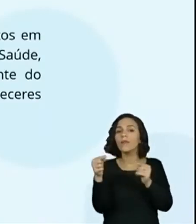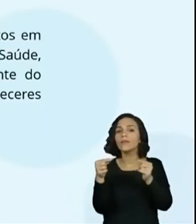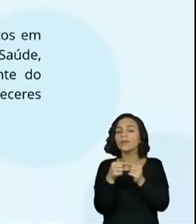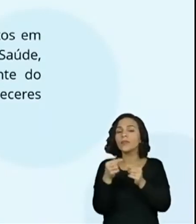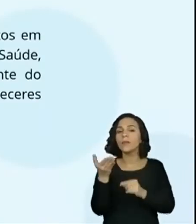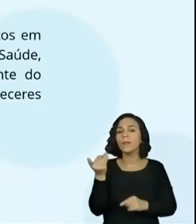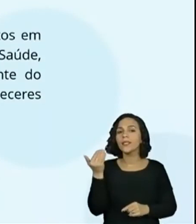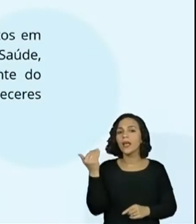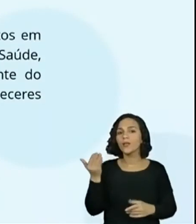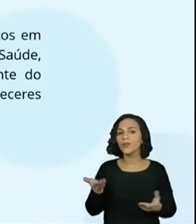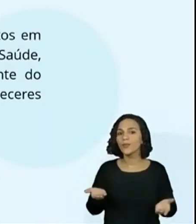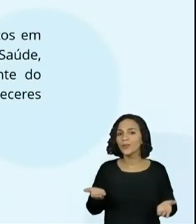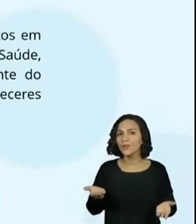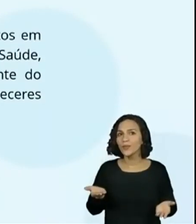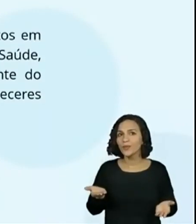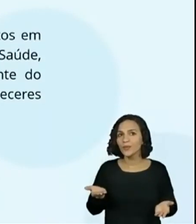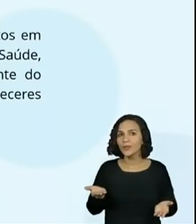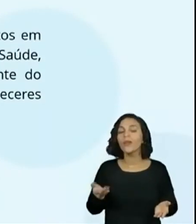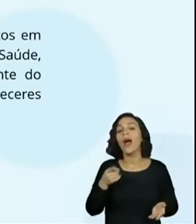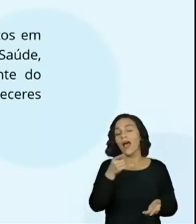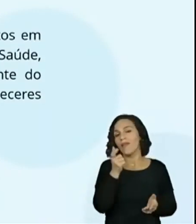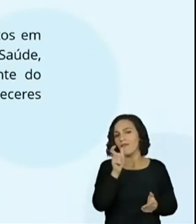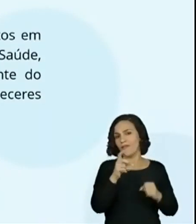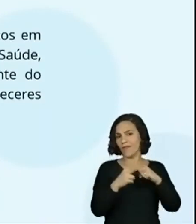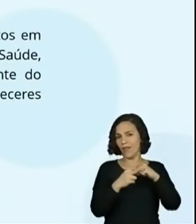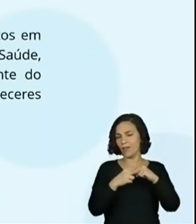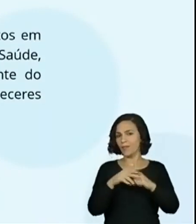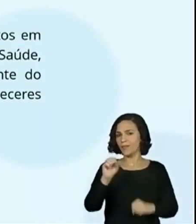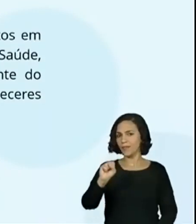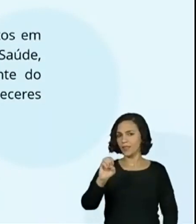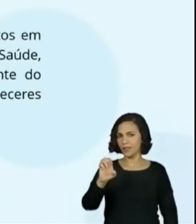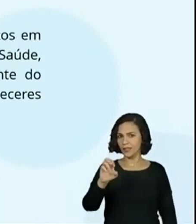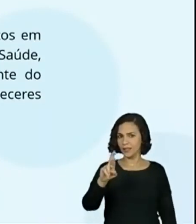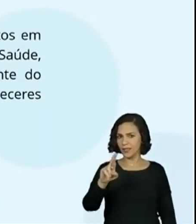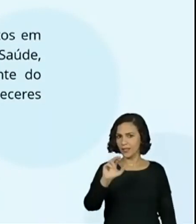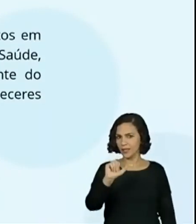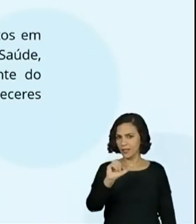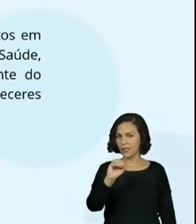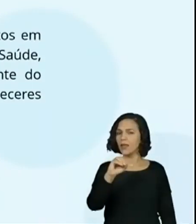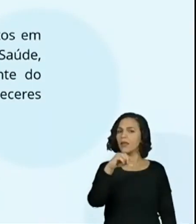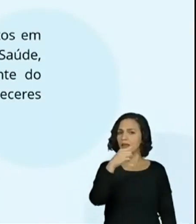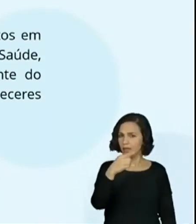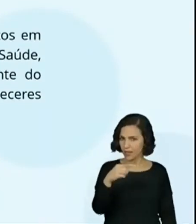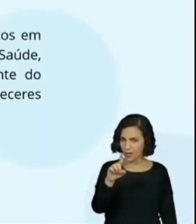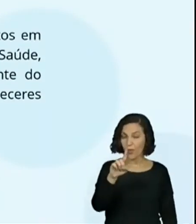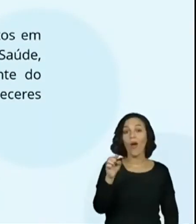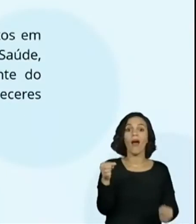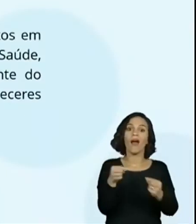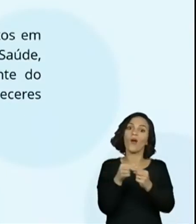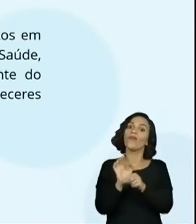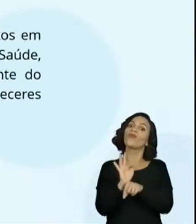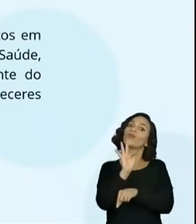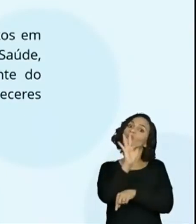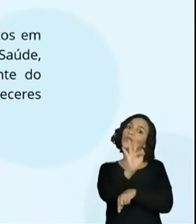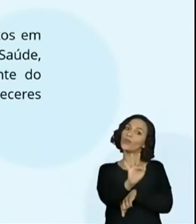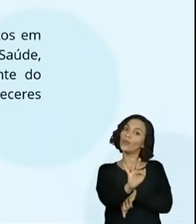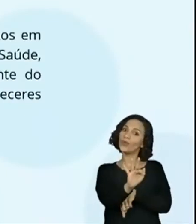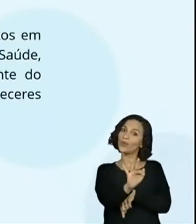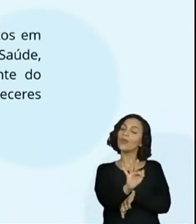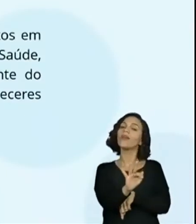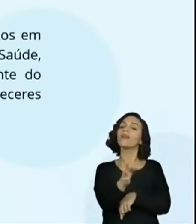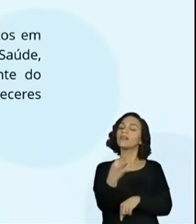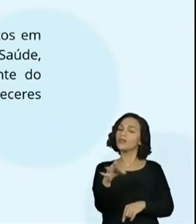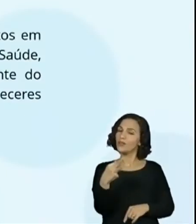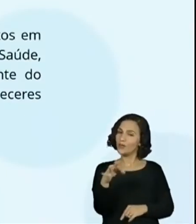Já estão dizendo serão, né? Que a gente já vai olhar aí para o futuro, não é? Que é o que a gente